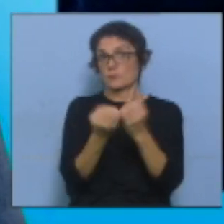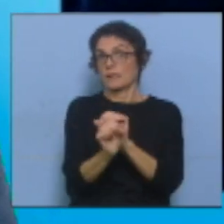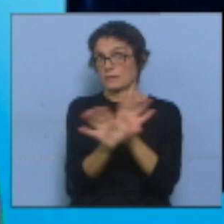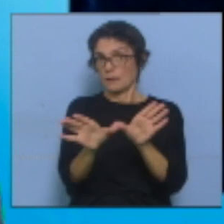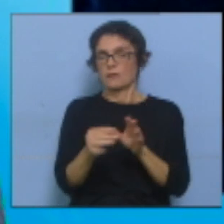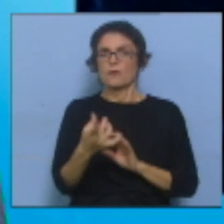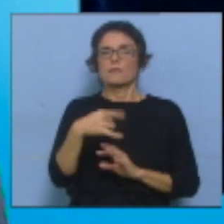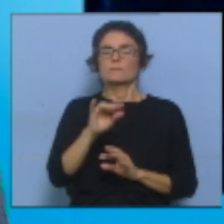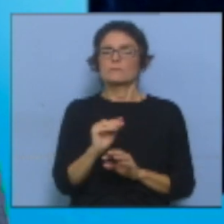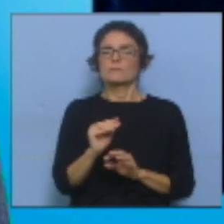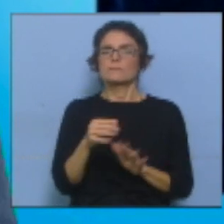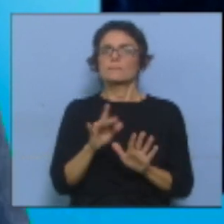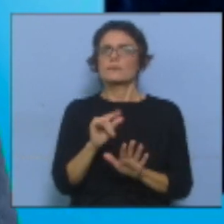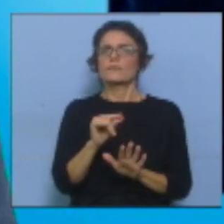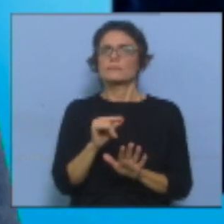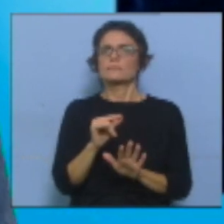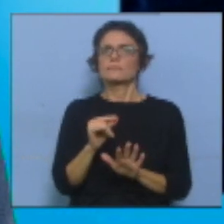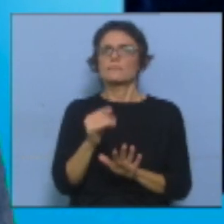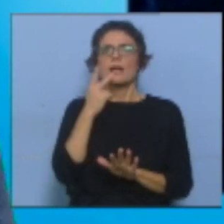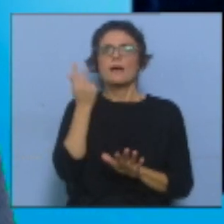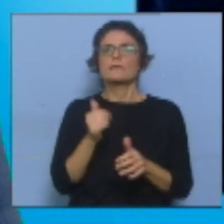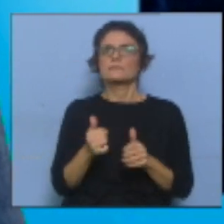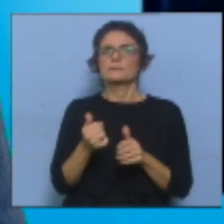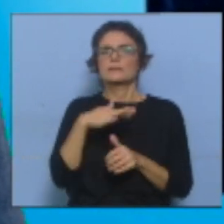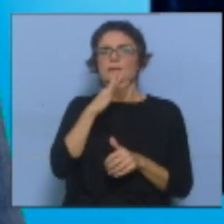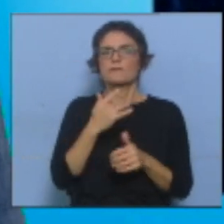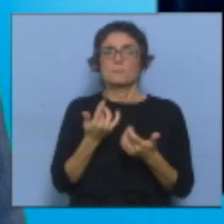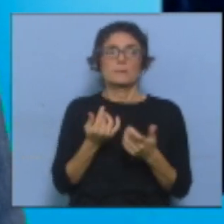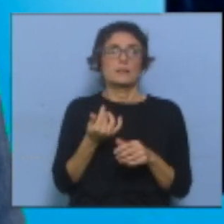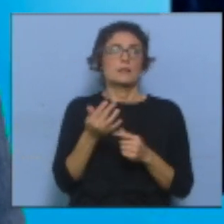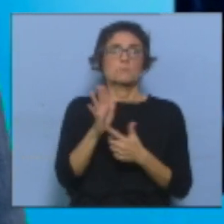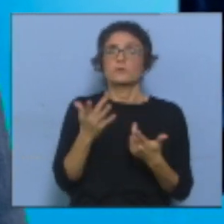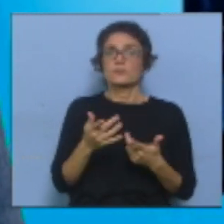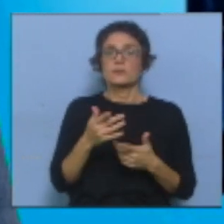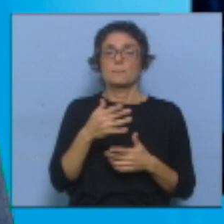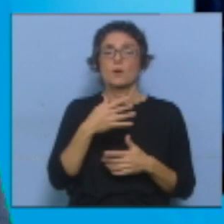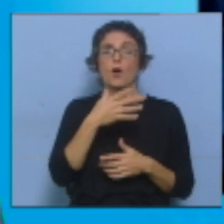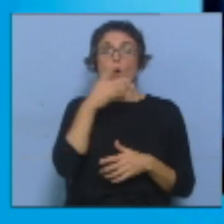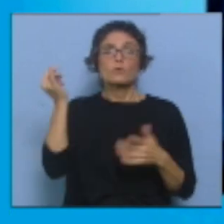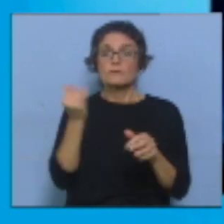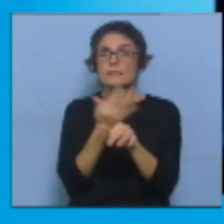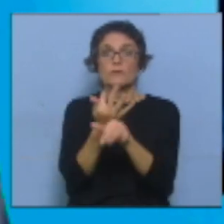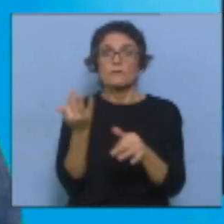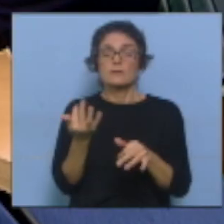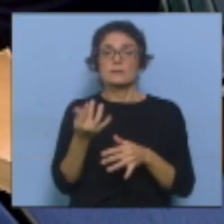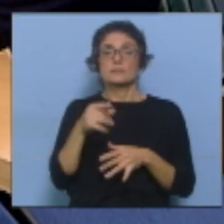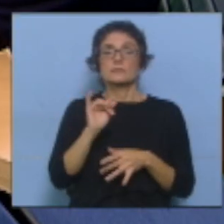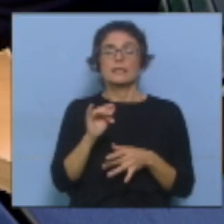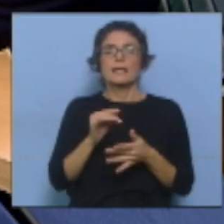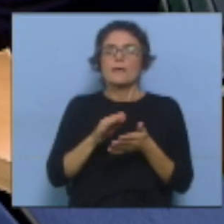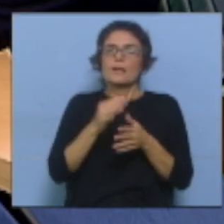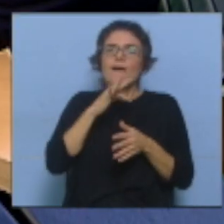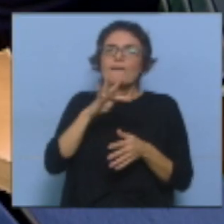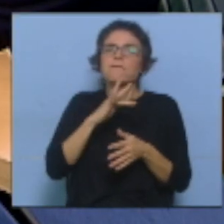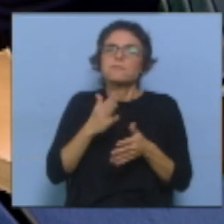nós vamos acompanhando a vida familiar, de vez em quando vamos aos aniversários e a família continua a ser a nossa base, não é? Porque nós vimos da família e a família é a